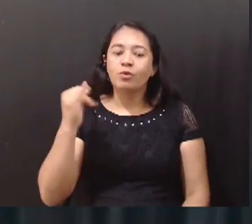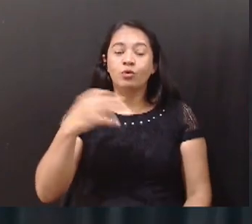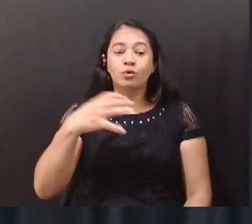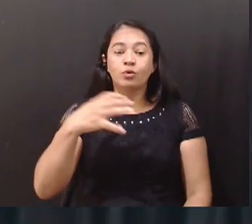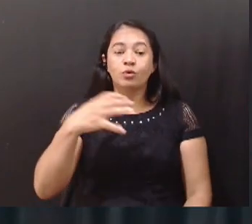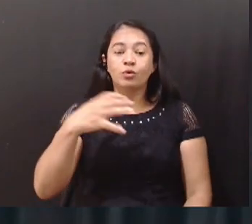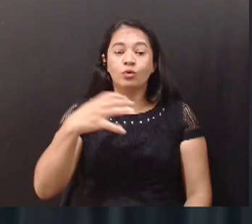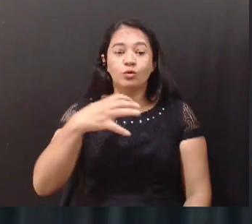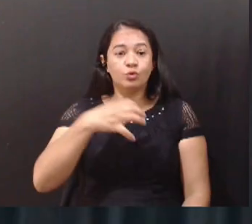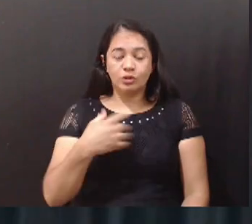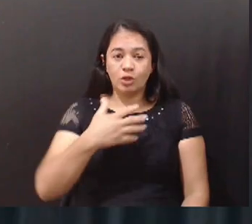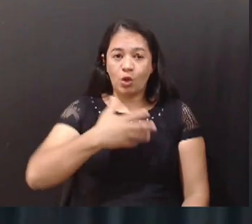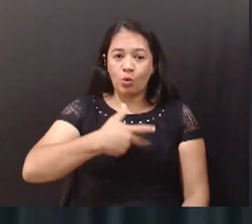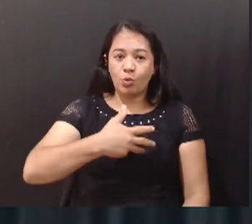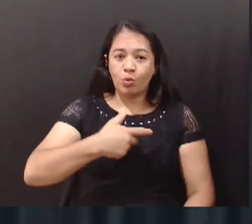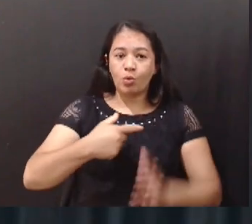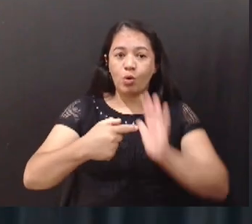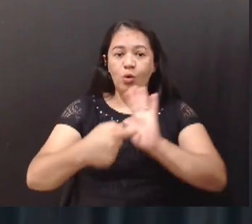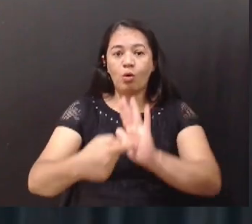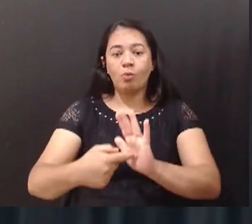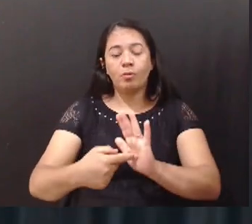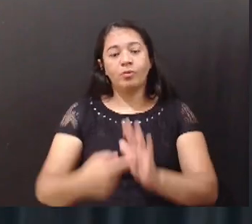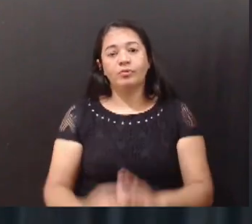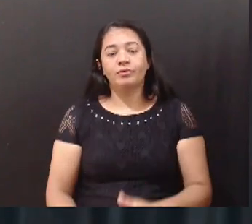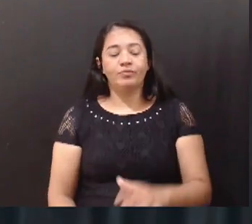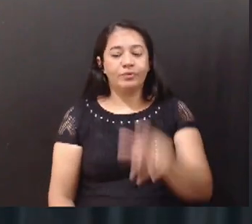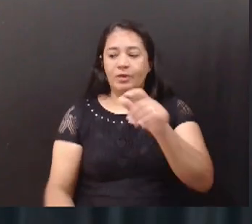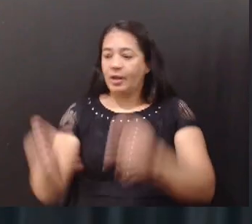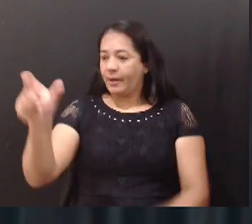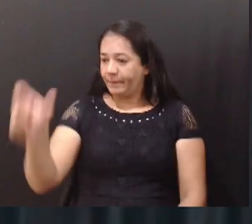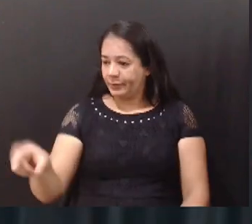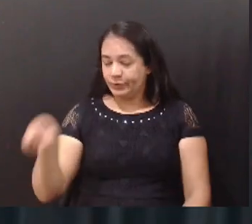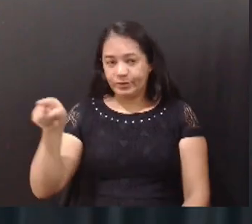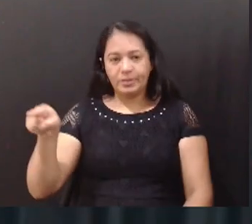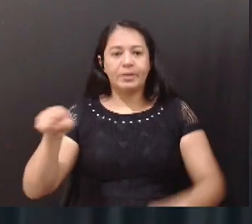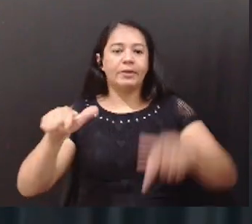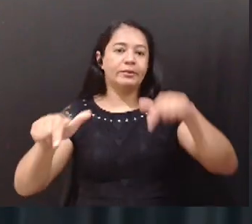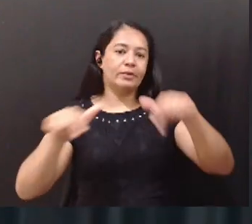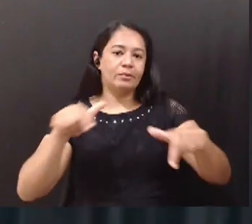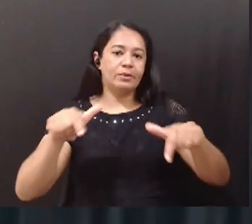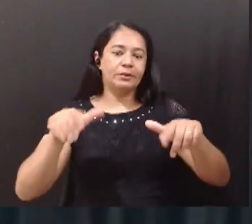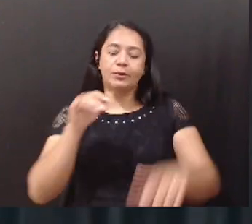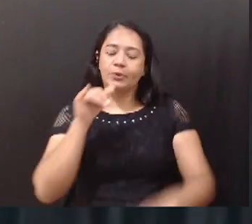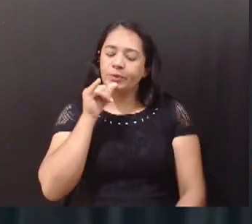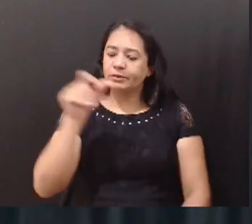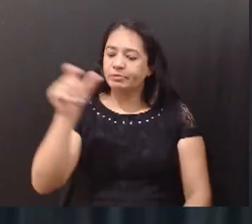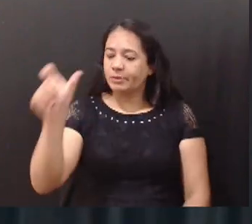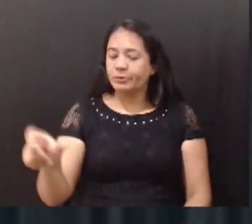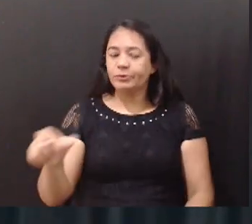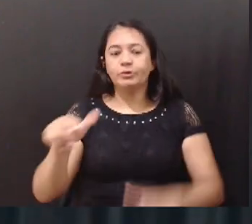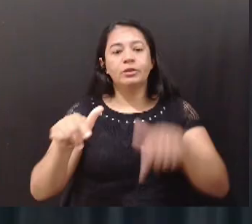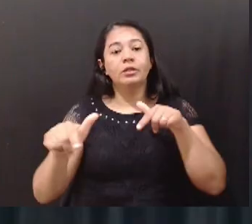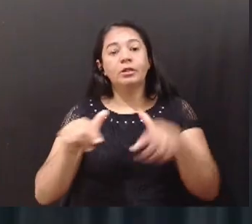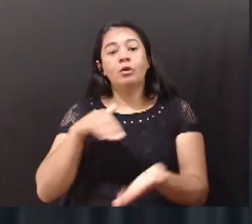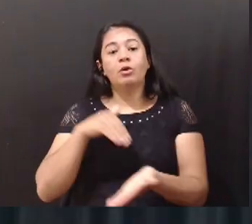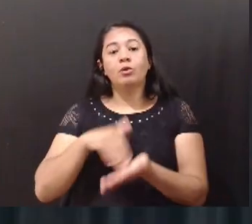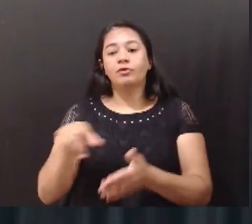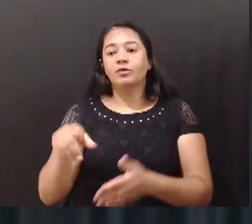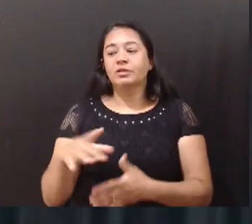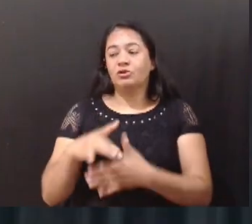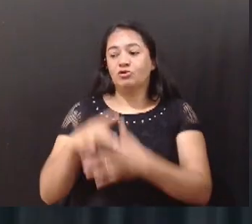comporta com as coisas. Então, a pessoa está lá trabalhando. Vamos supor que você está trabalhando no escritório. Você tem um chefe